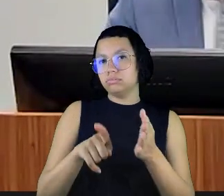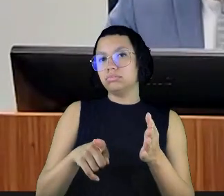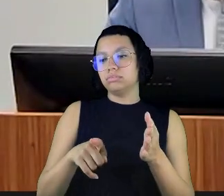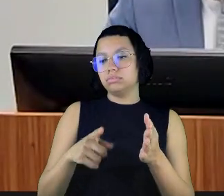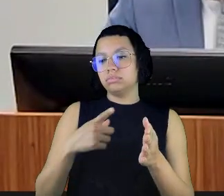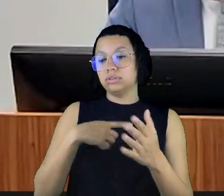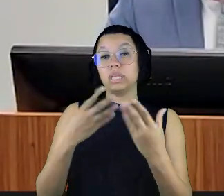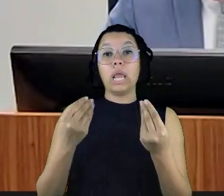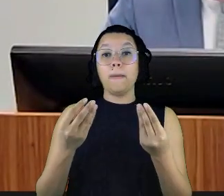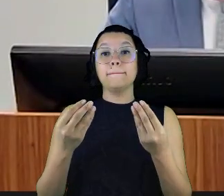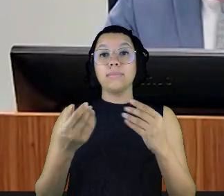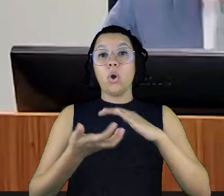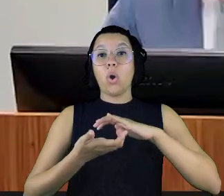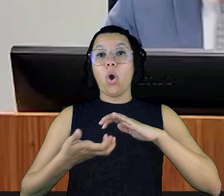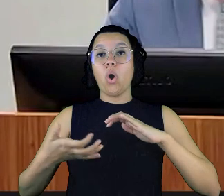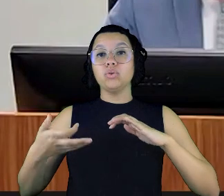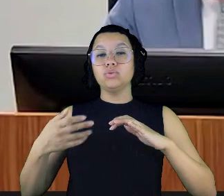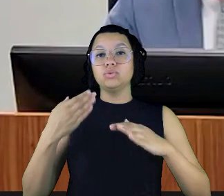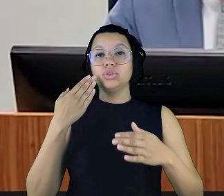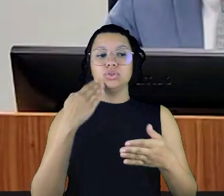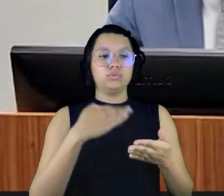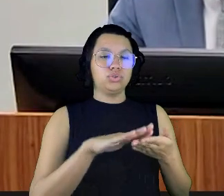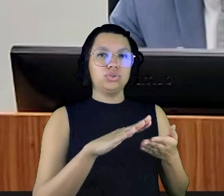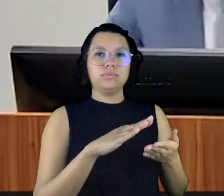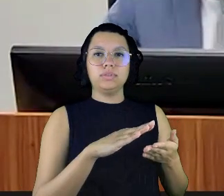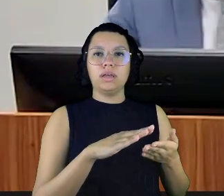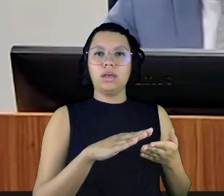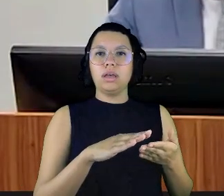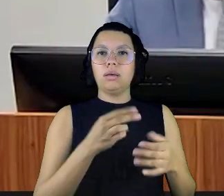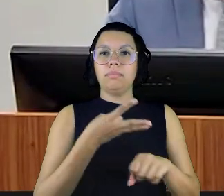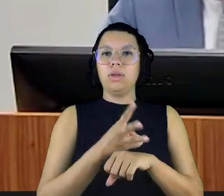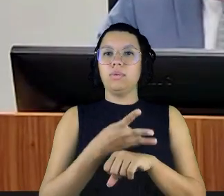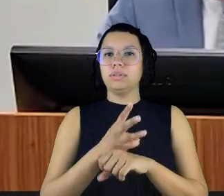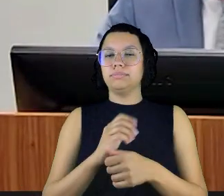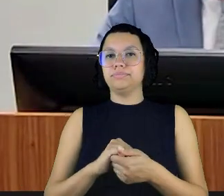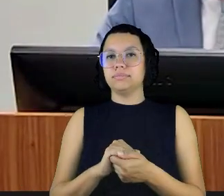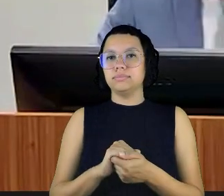aqui pelo WhatsApp. é,